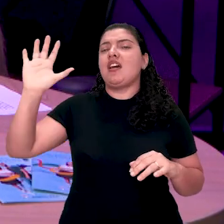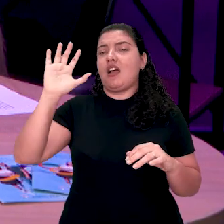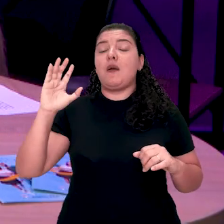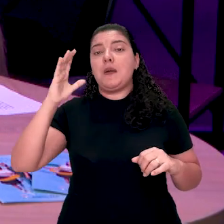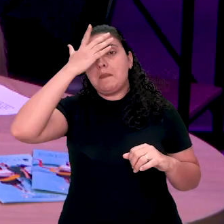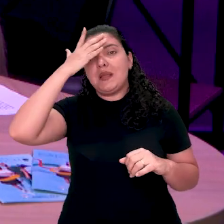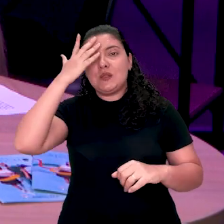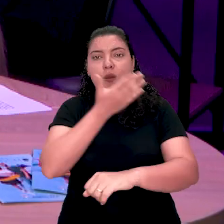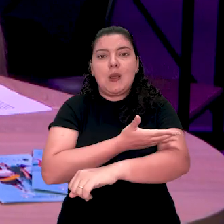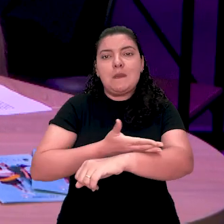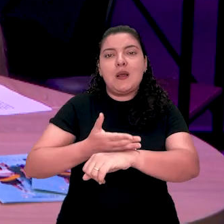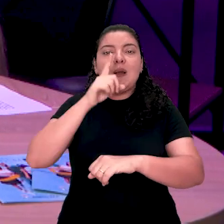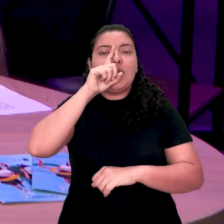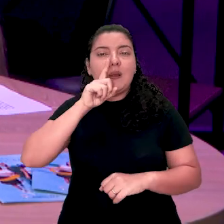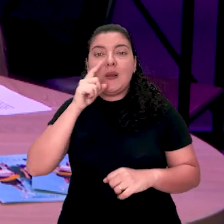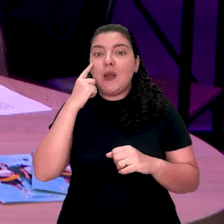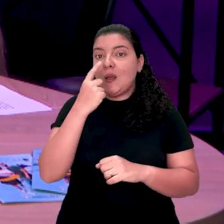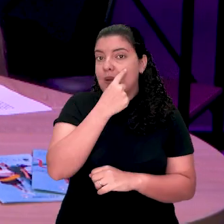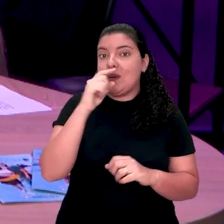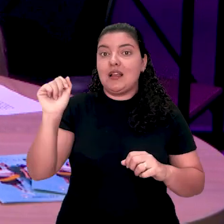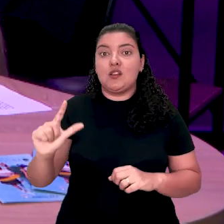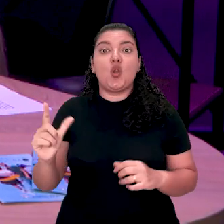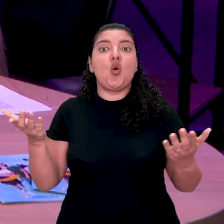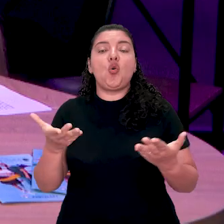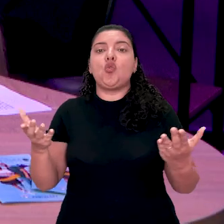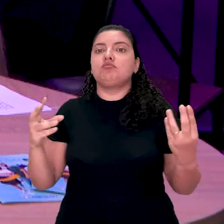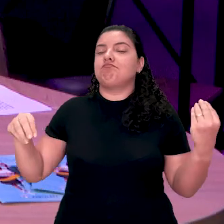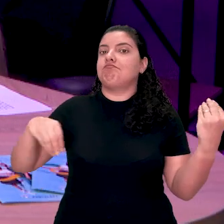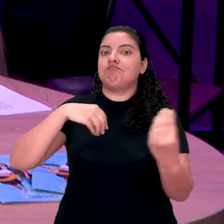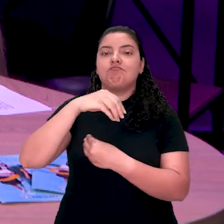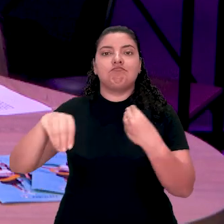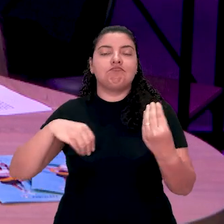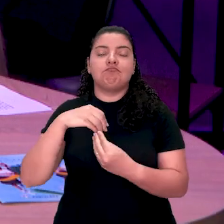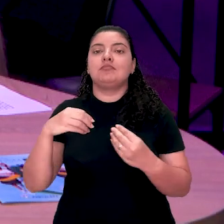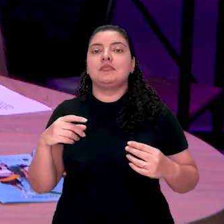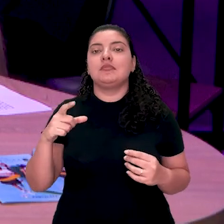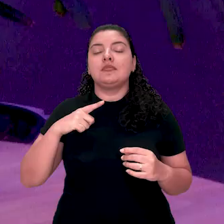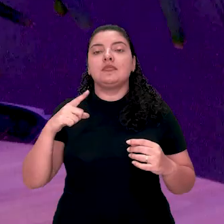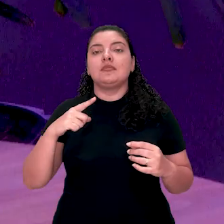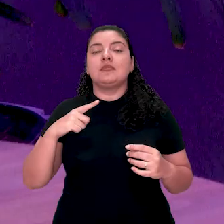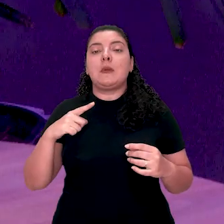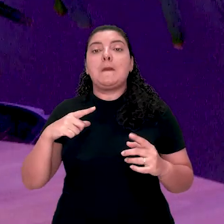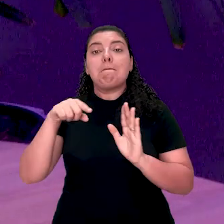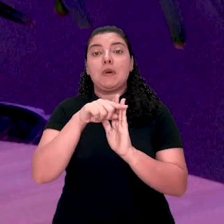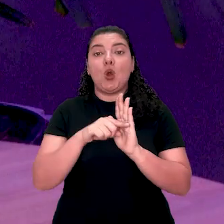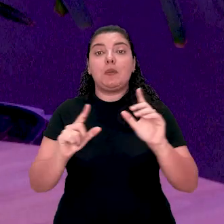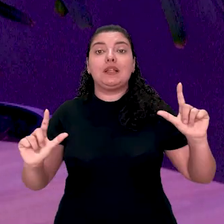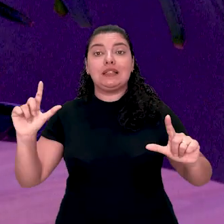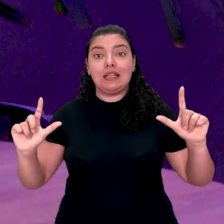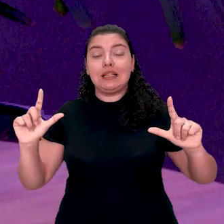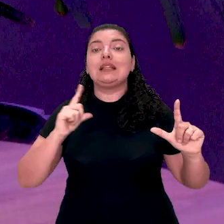via pessoas brancas, loiras, olhos azuis. Hoje em dia, você já vê que os próprios programas de